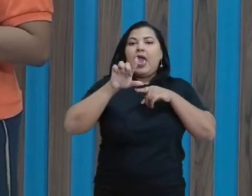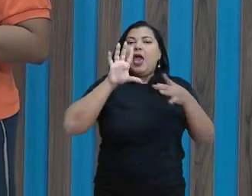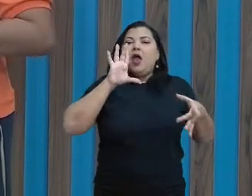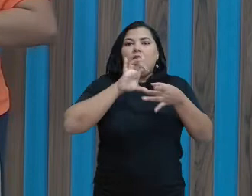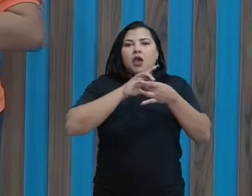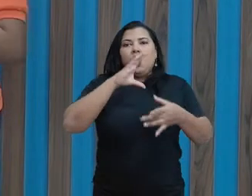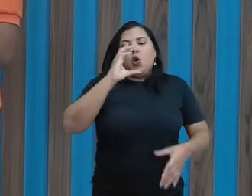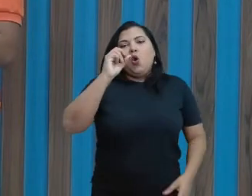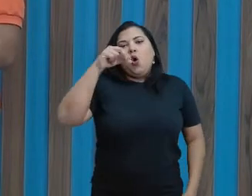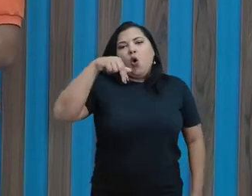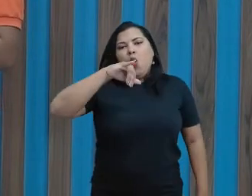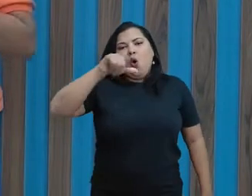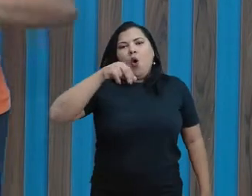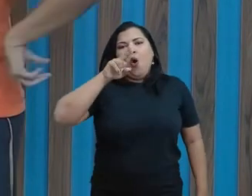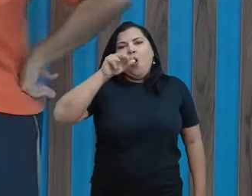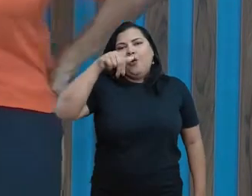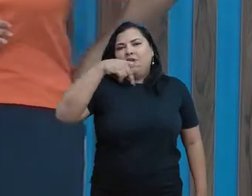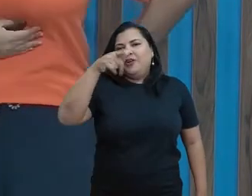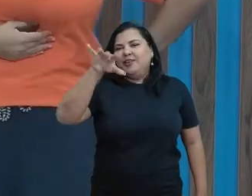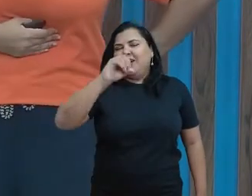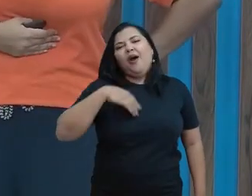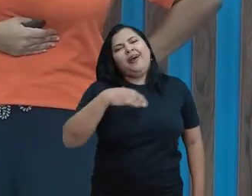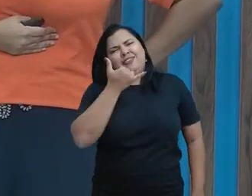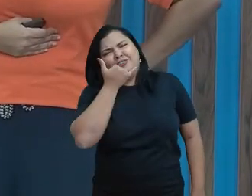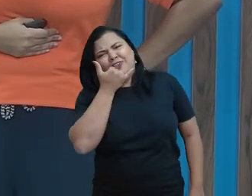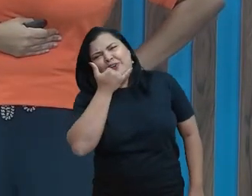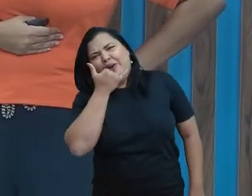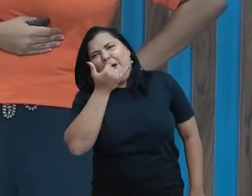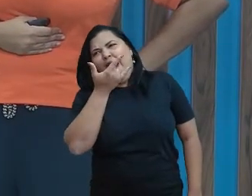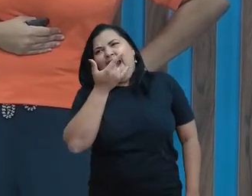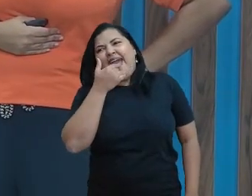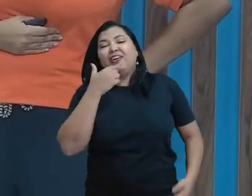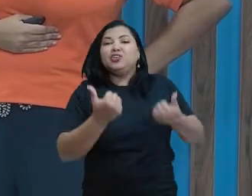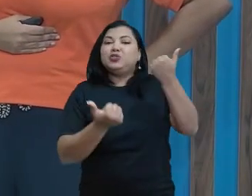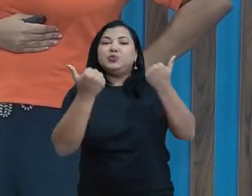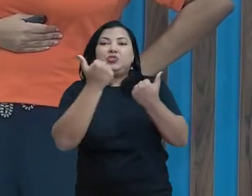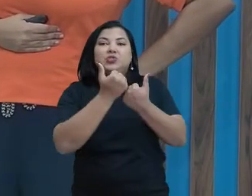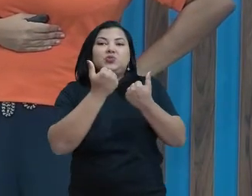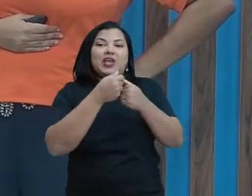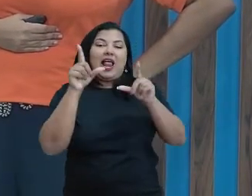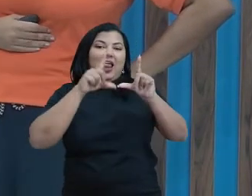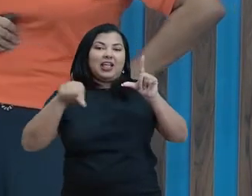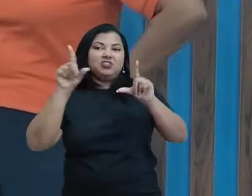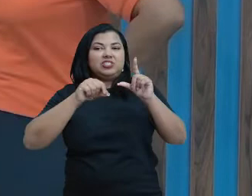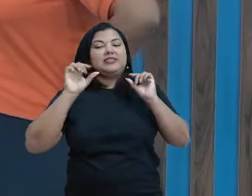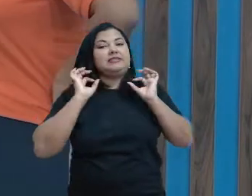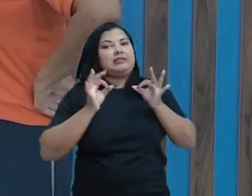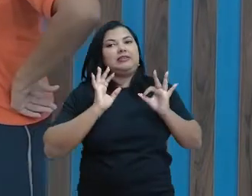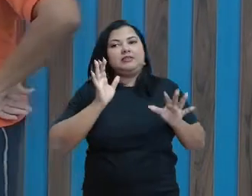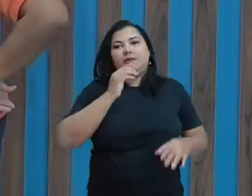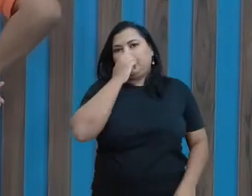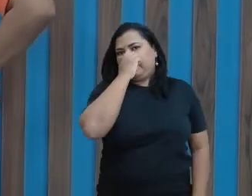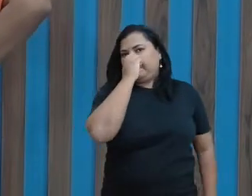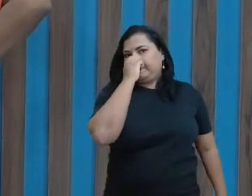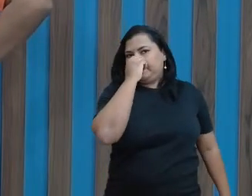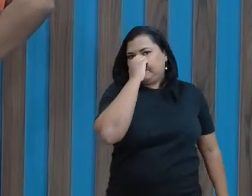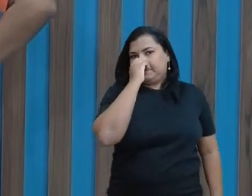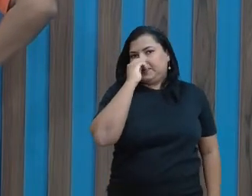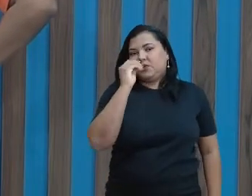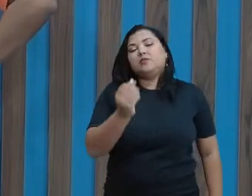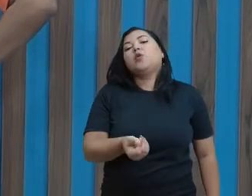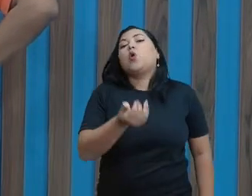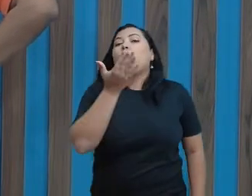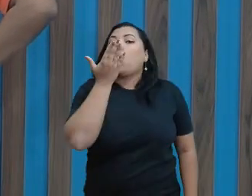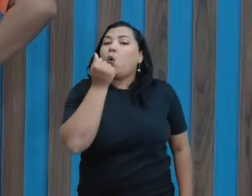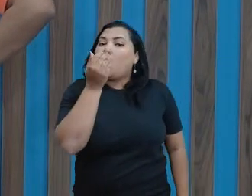conjunção, eita gente, perdão, eu não substituí a legenda certa aqui, tá? Então quando eu digo comi o